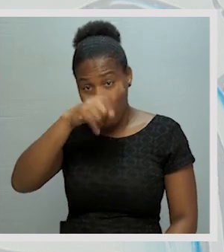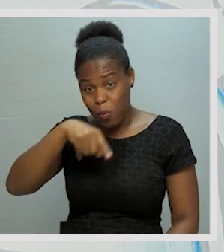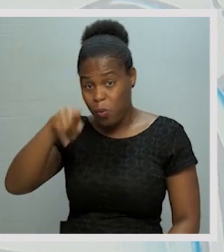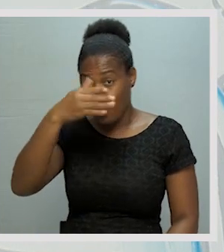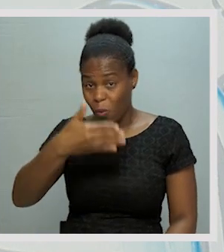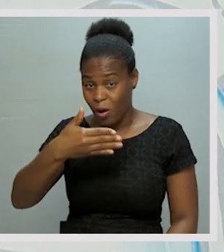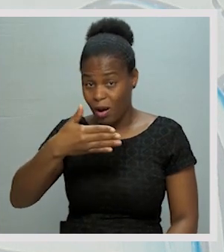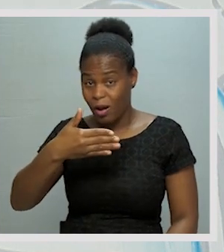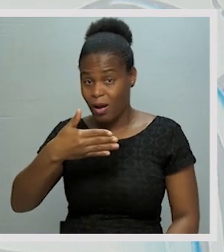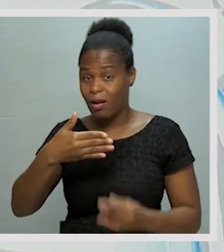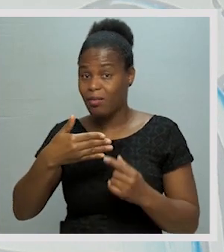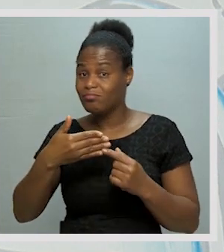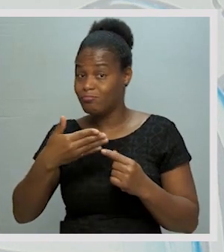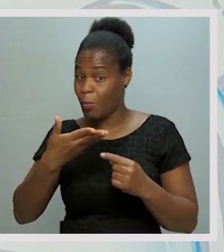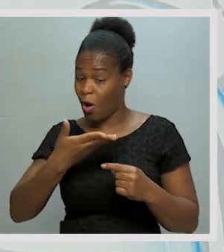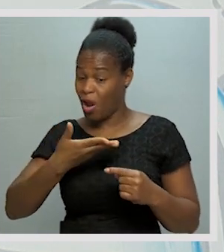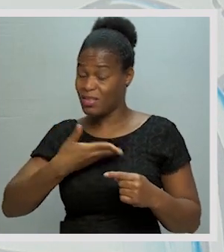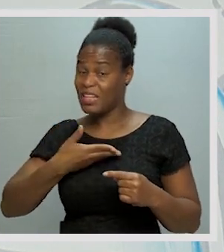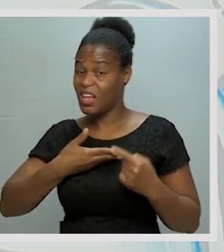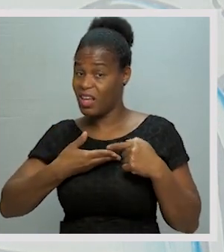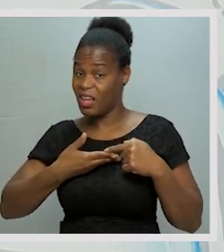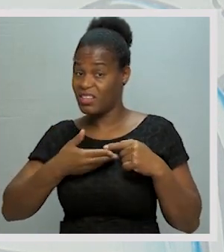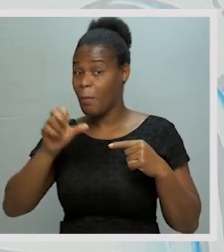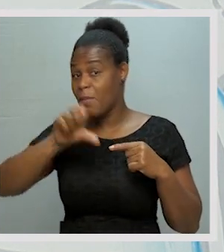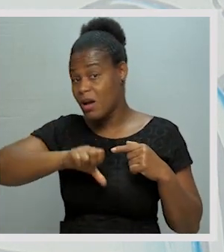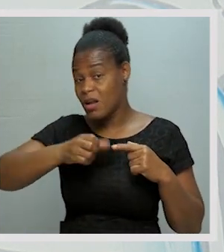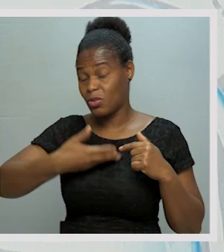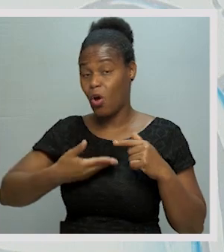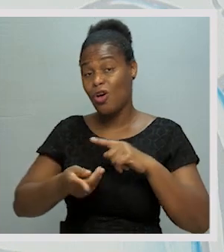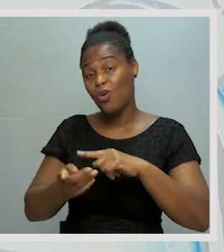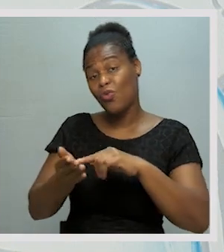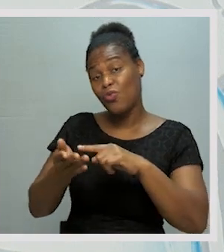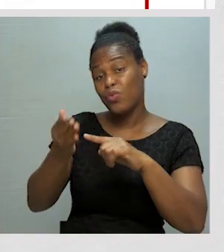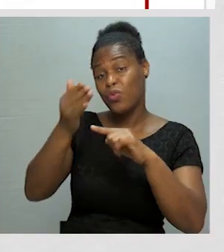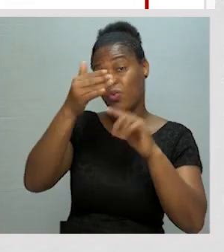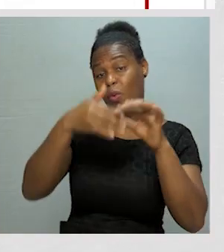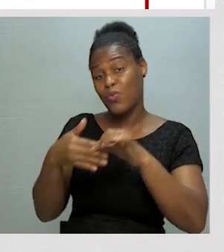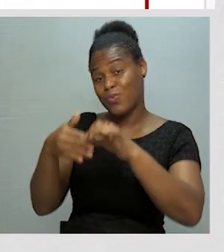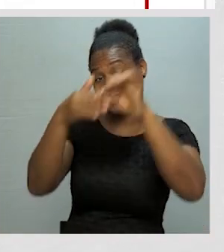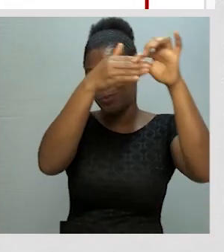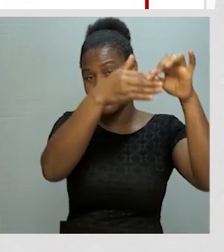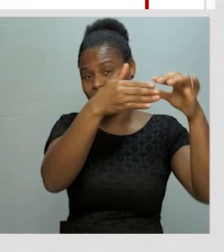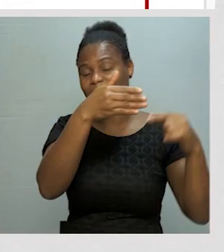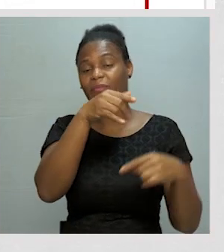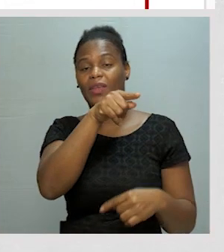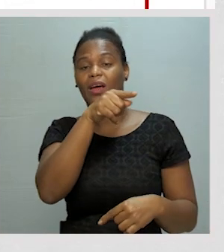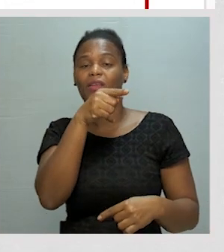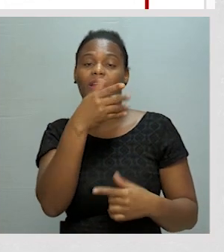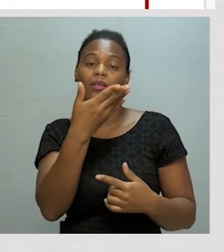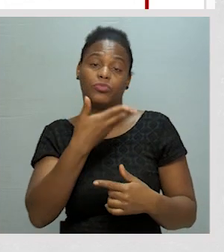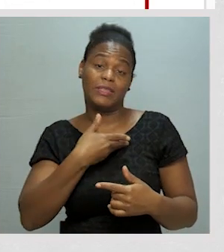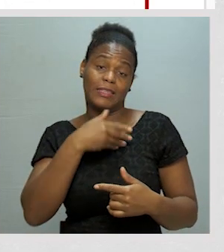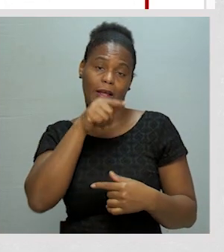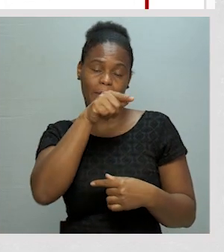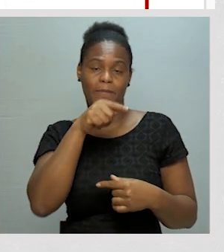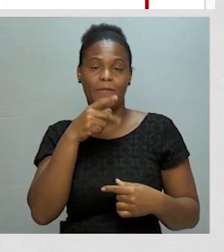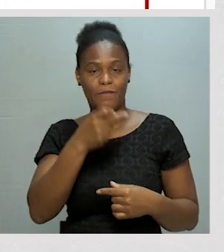agora todos os alunos estão lá em casa, na sua respectiva casa, não é?